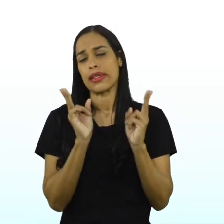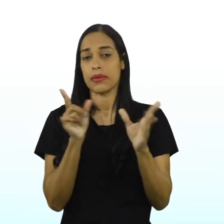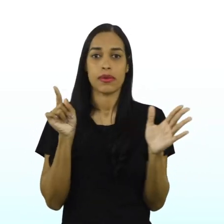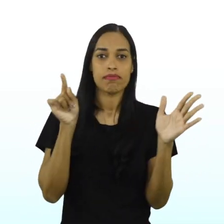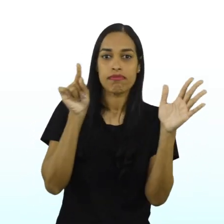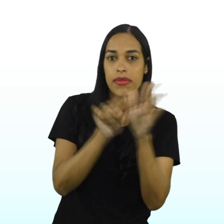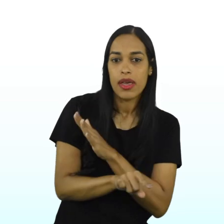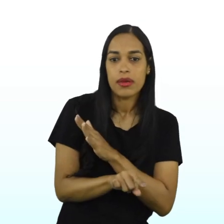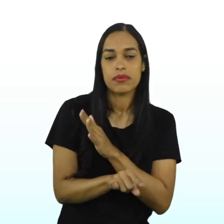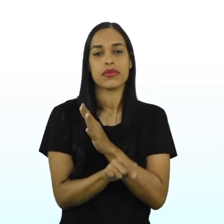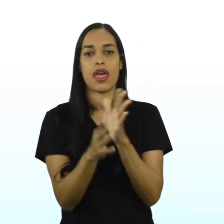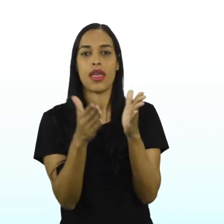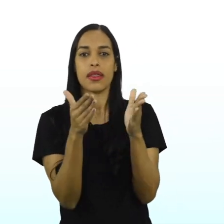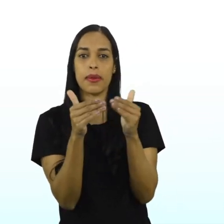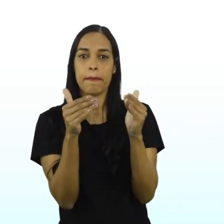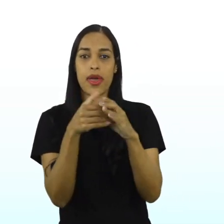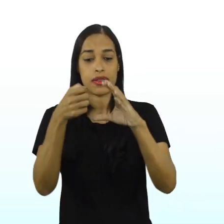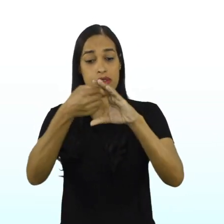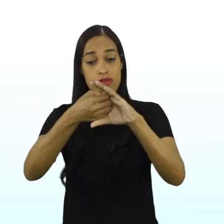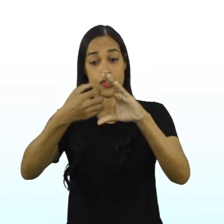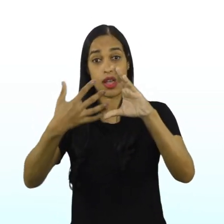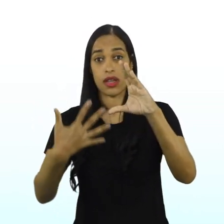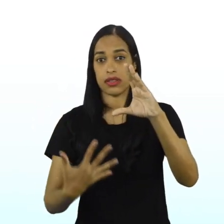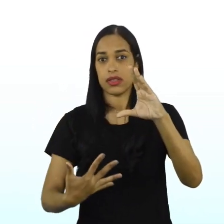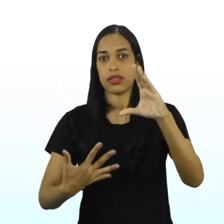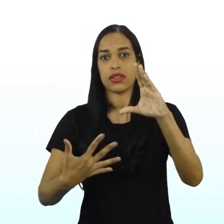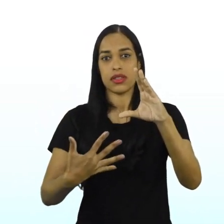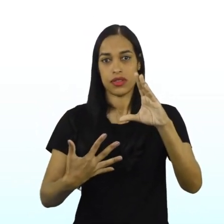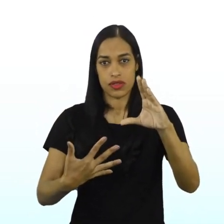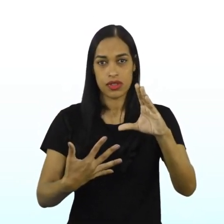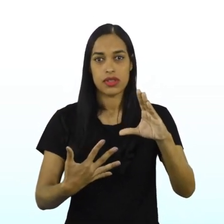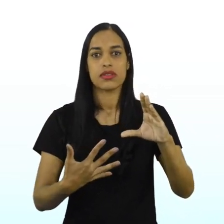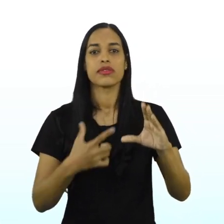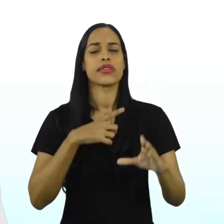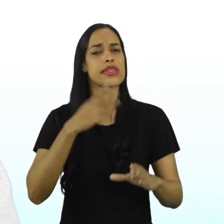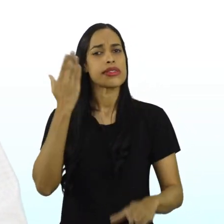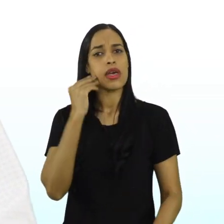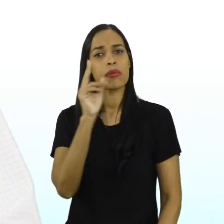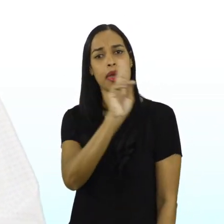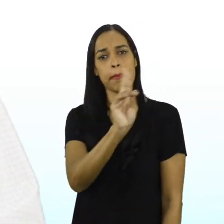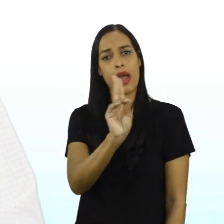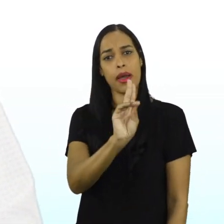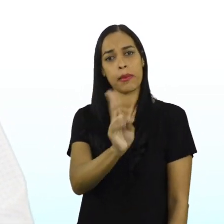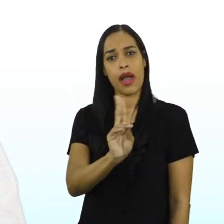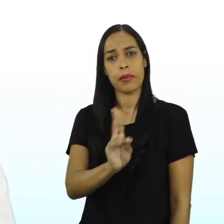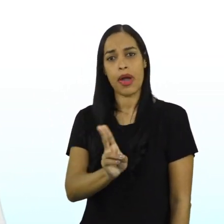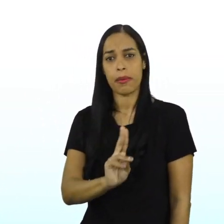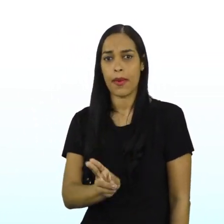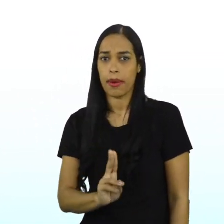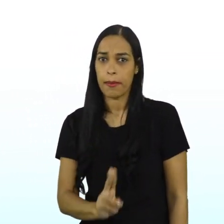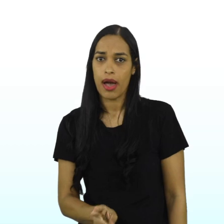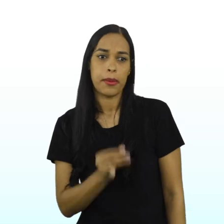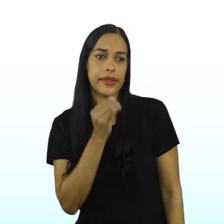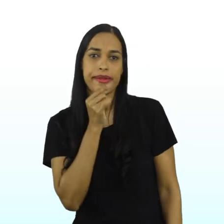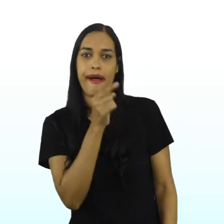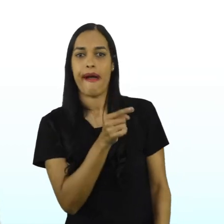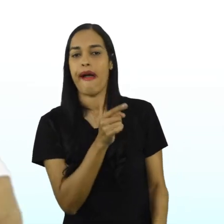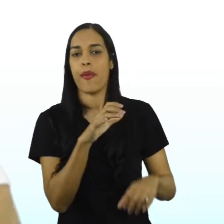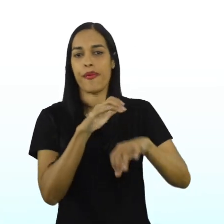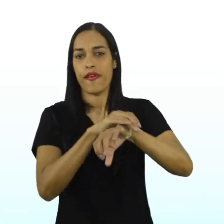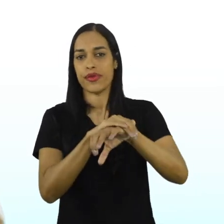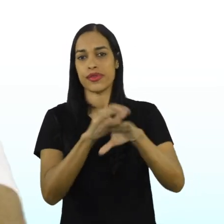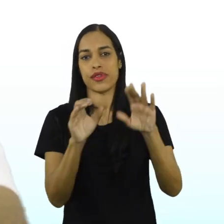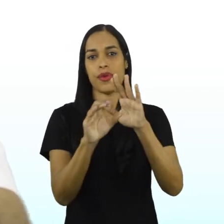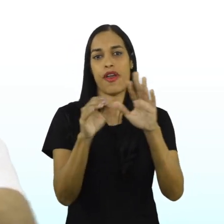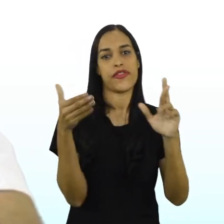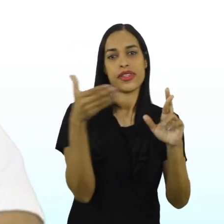né, ele pede as características. Então, você tem que ter o domínio das características da função. Não basta você dizer, não, isso é uma função